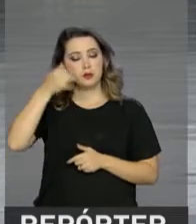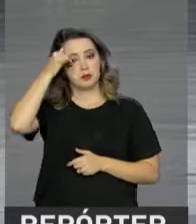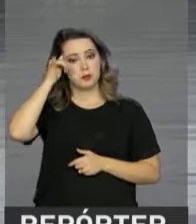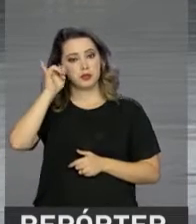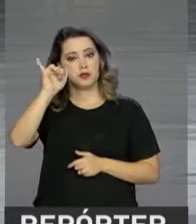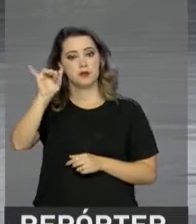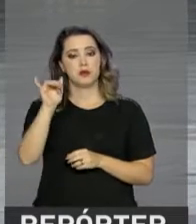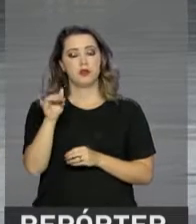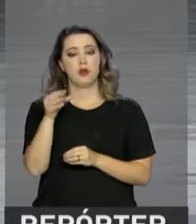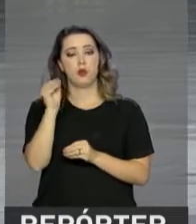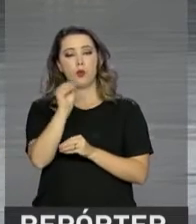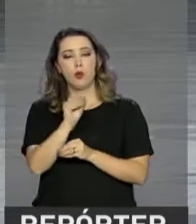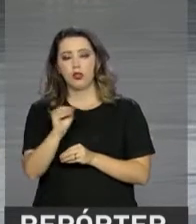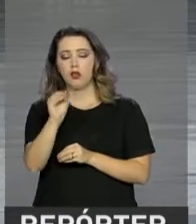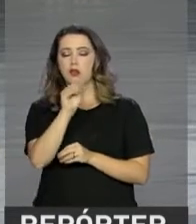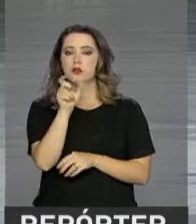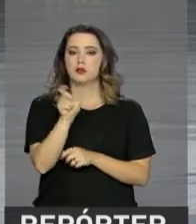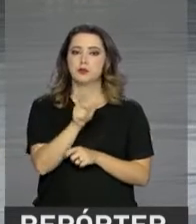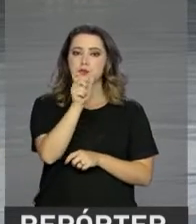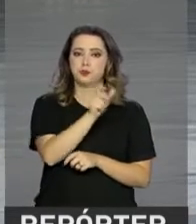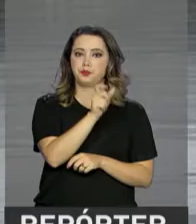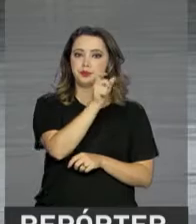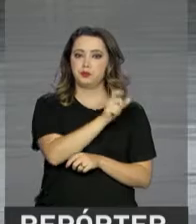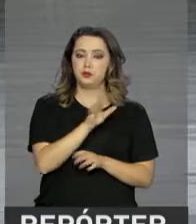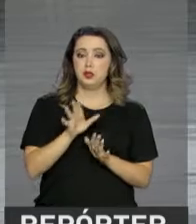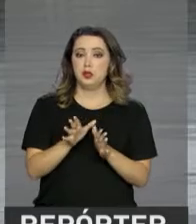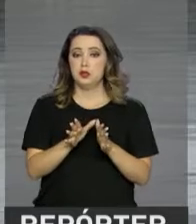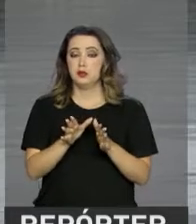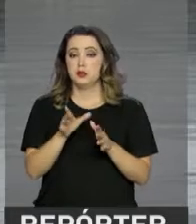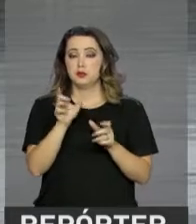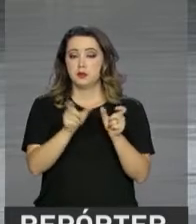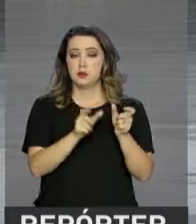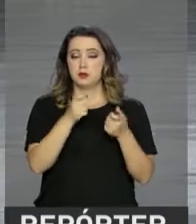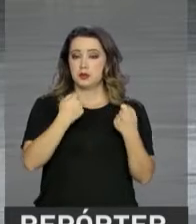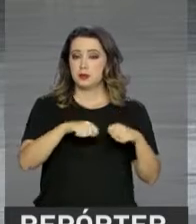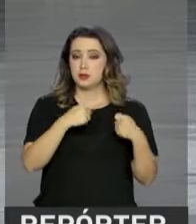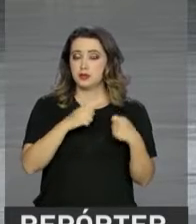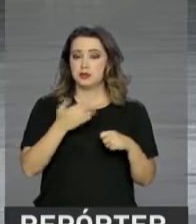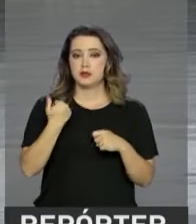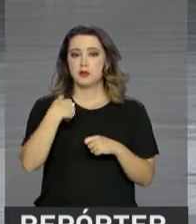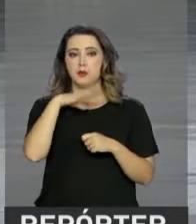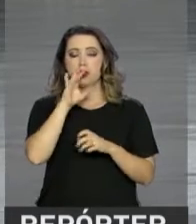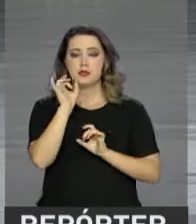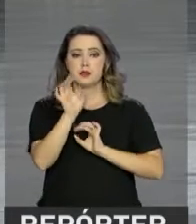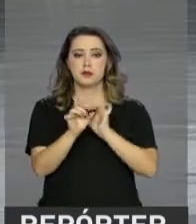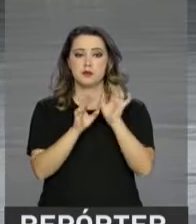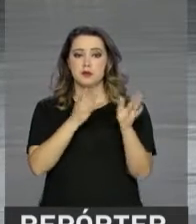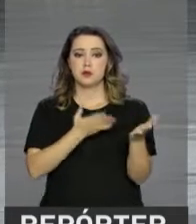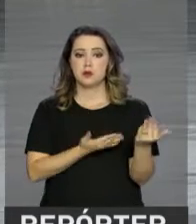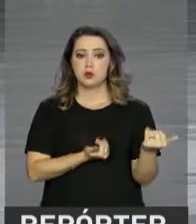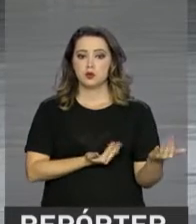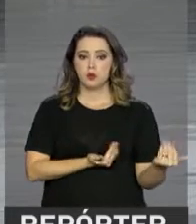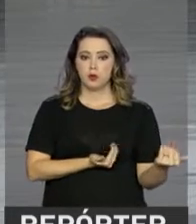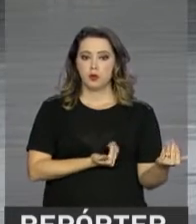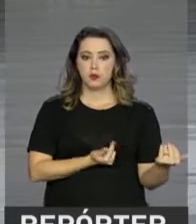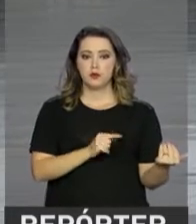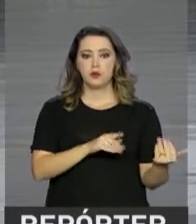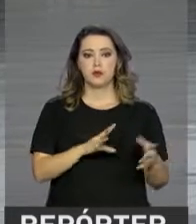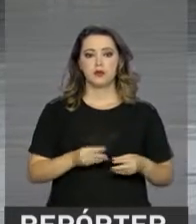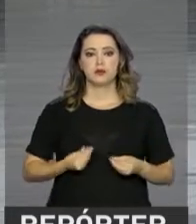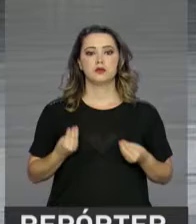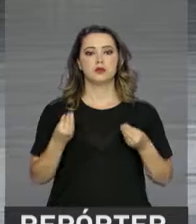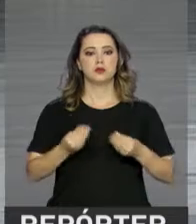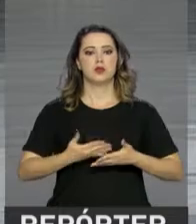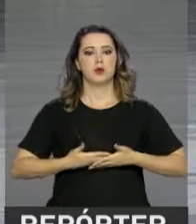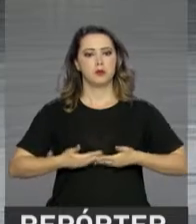prevenção e de atenção voltadas para a parcela mais vulnerável da população, especialmente aí para os jovens, e assim contribuir com a